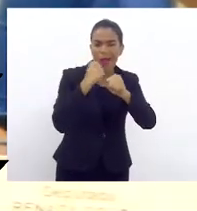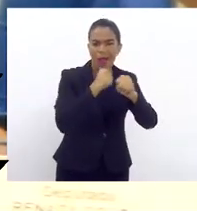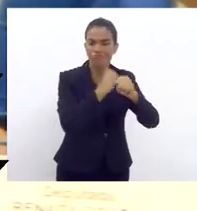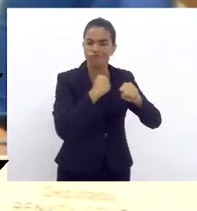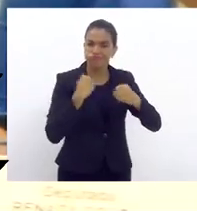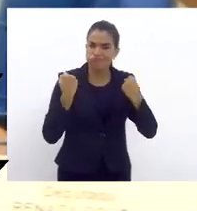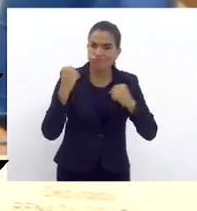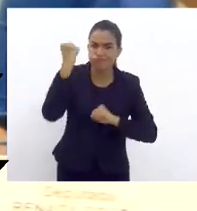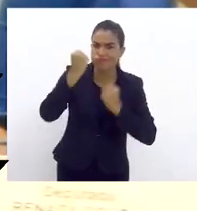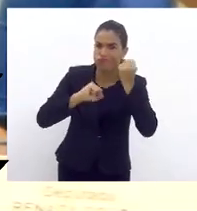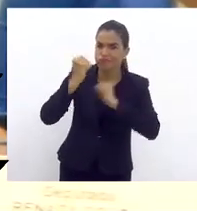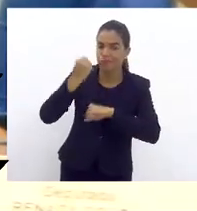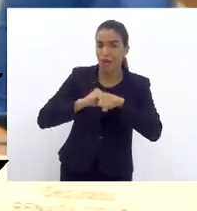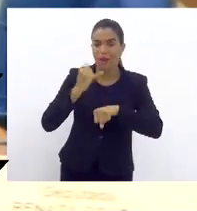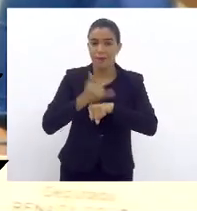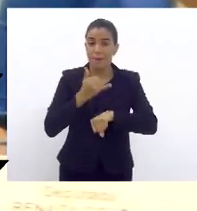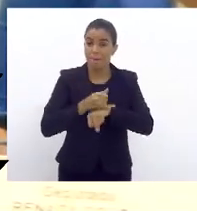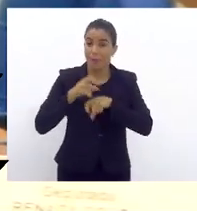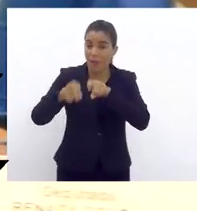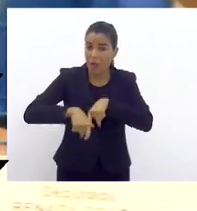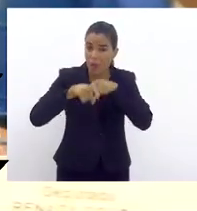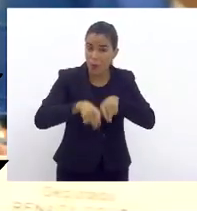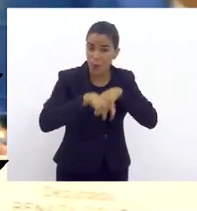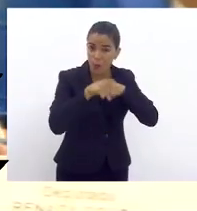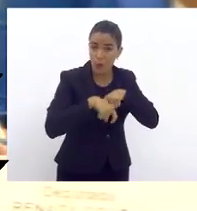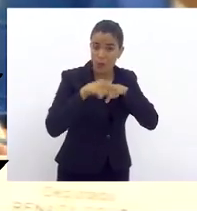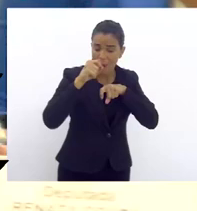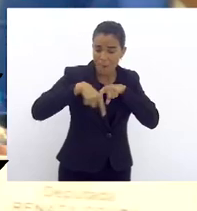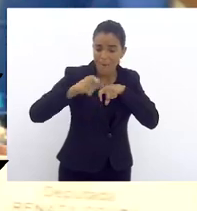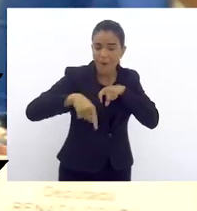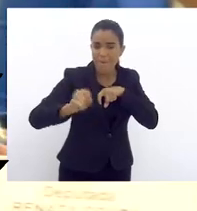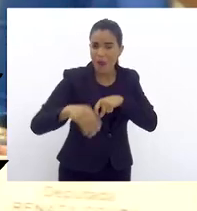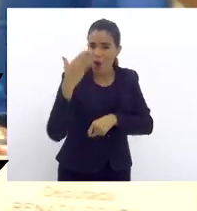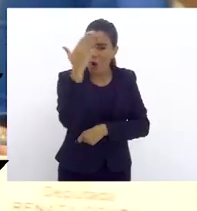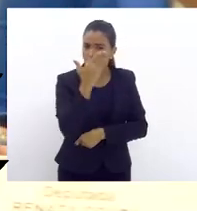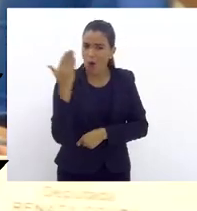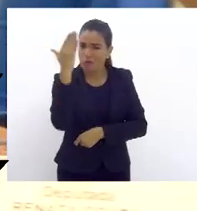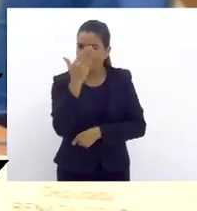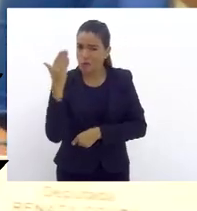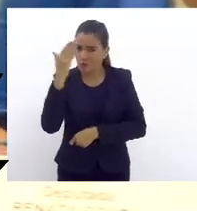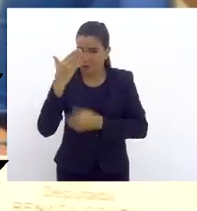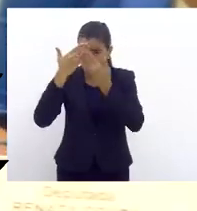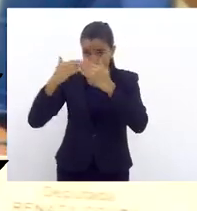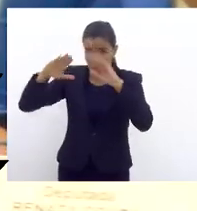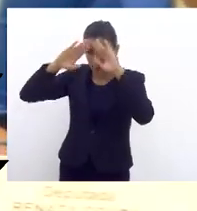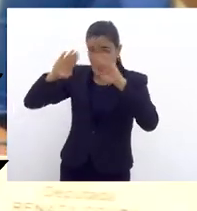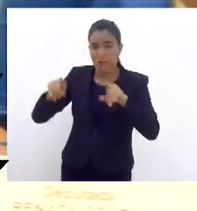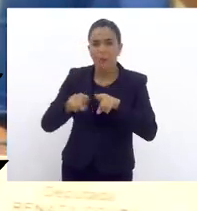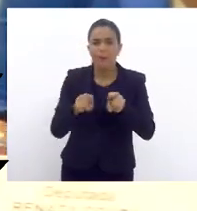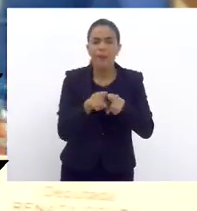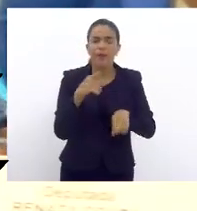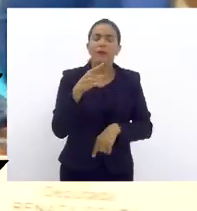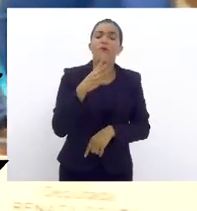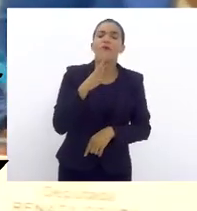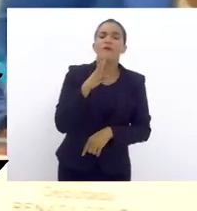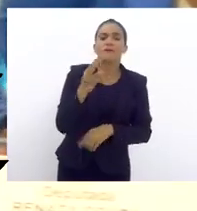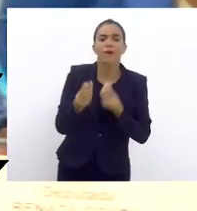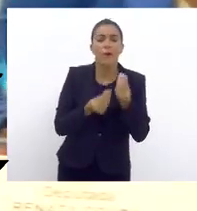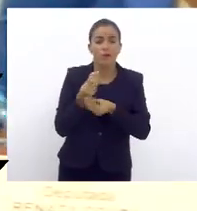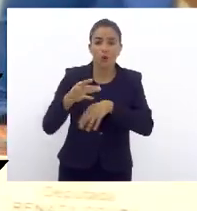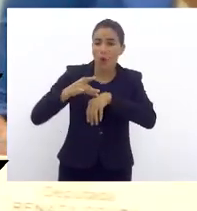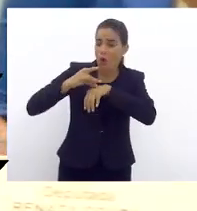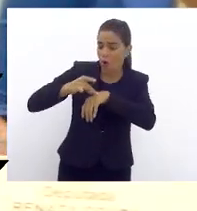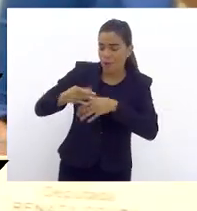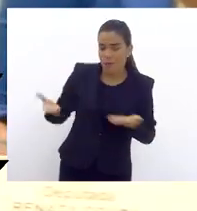só se desenvolveu a agricultura com a fertilidade comum é entender a materialidade no hoje né O que se materializa